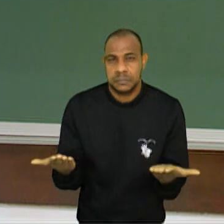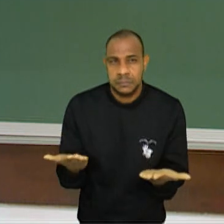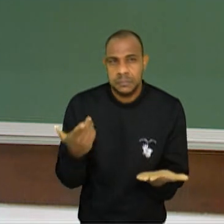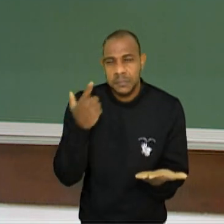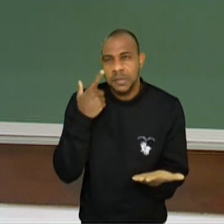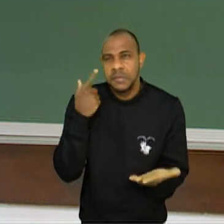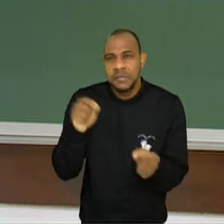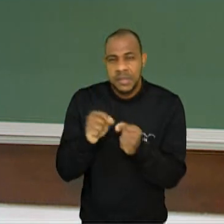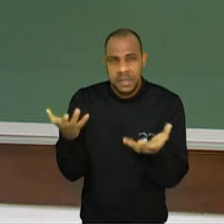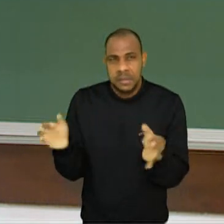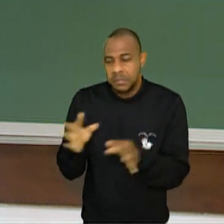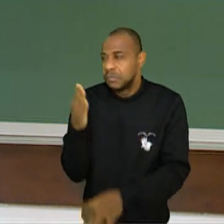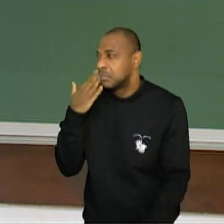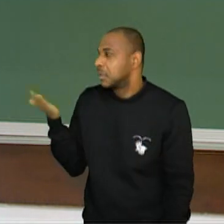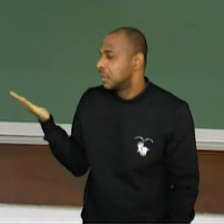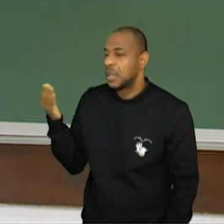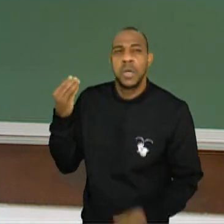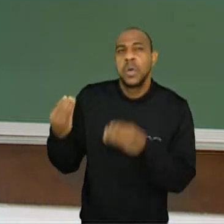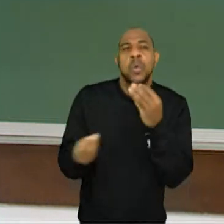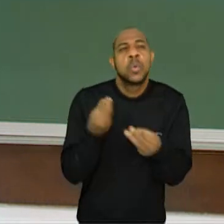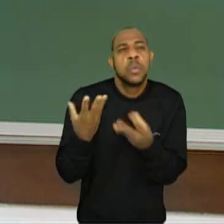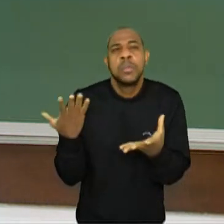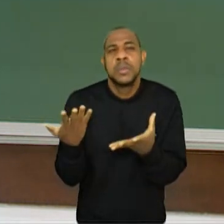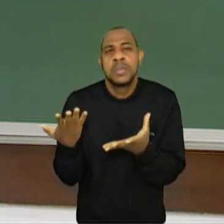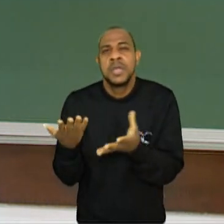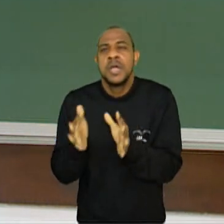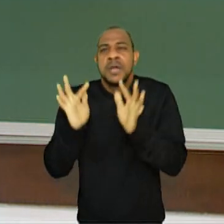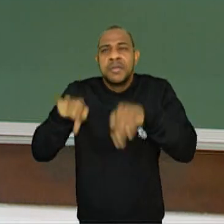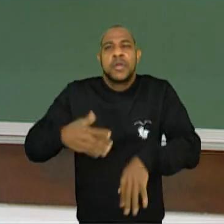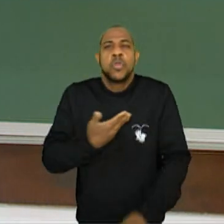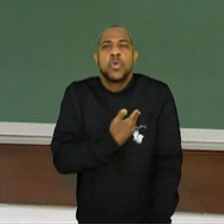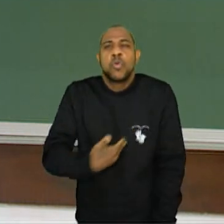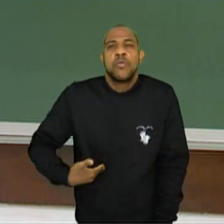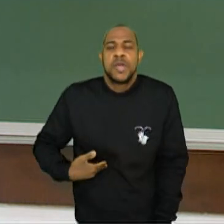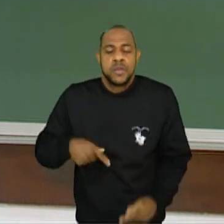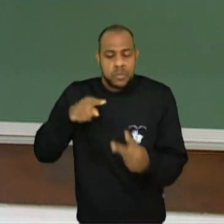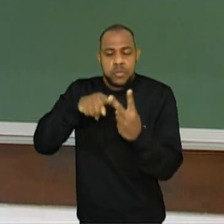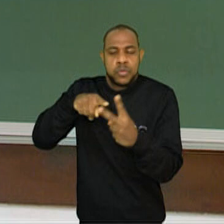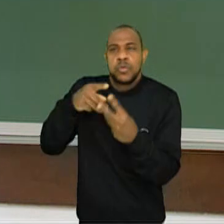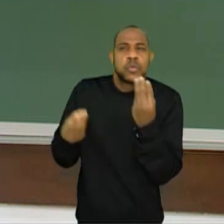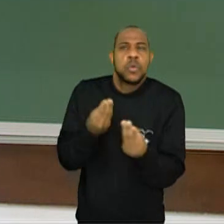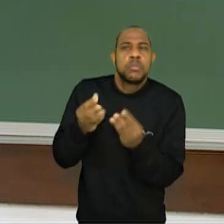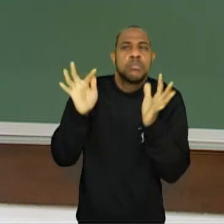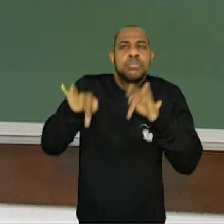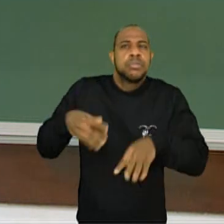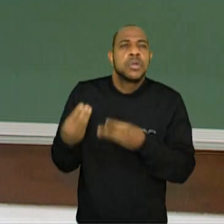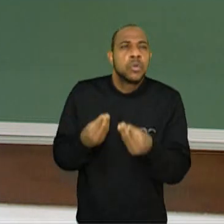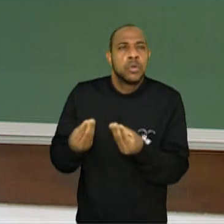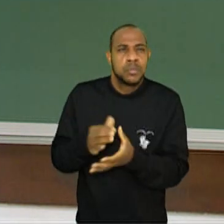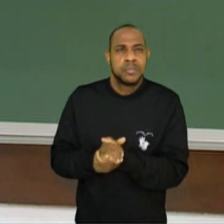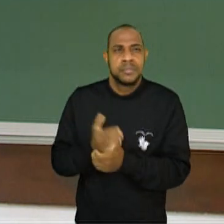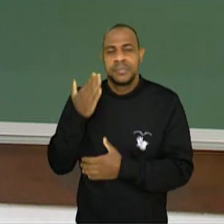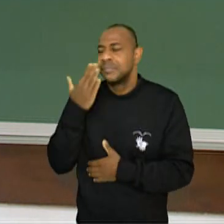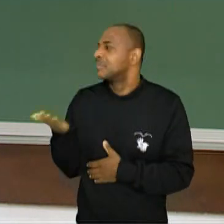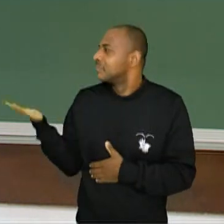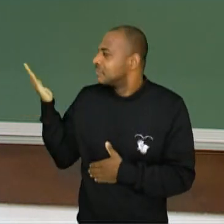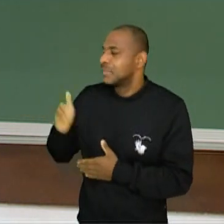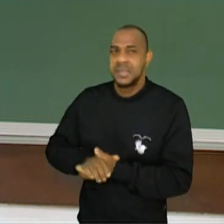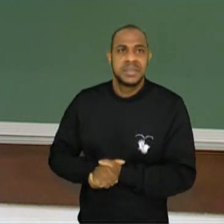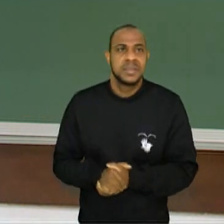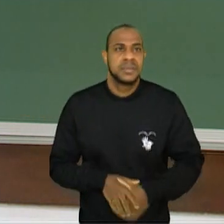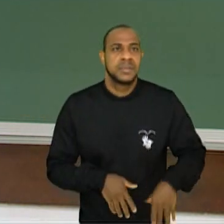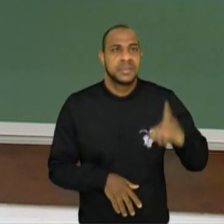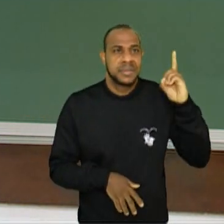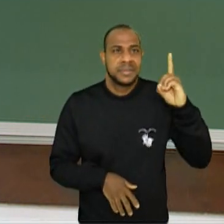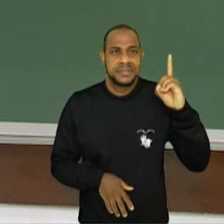Fez a tua atividade? Vamos corrigi-la? Muito bem. Os governos de Vargas e Goulart terminaram com o suicídio de Vargas e a